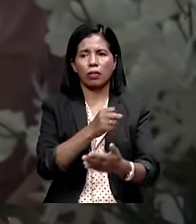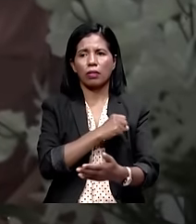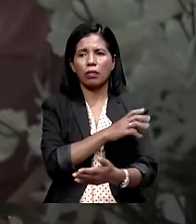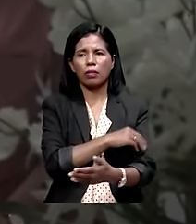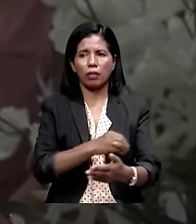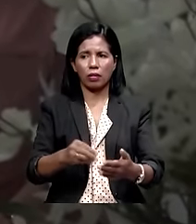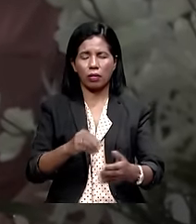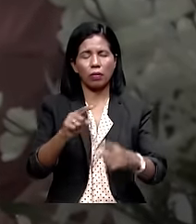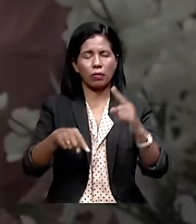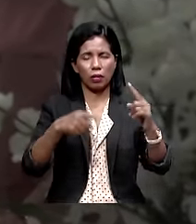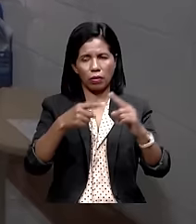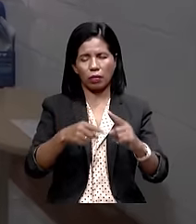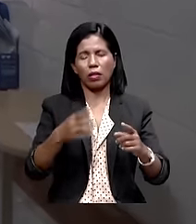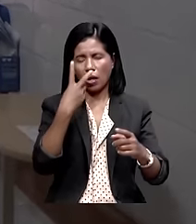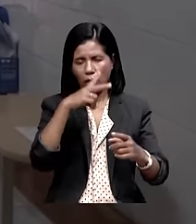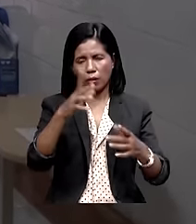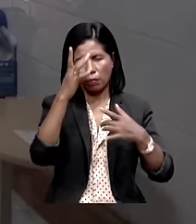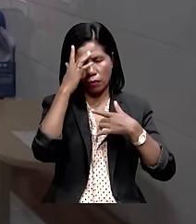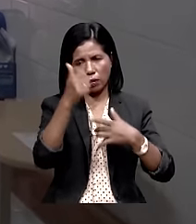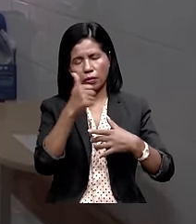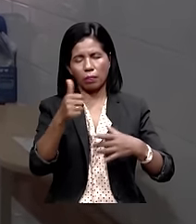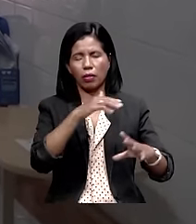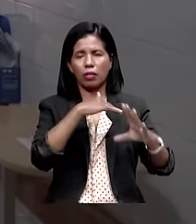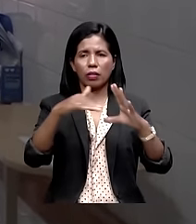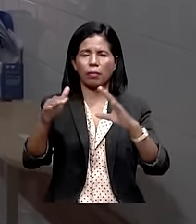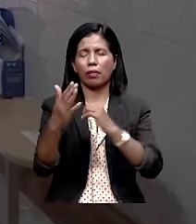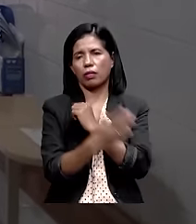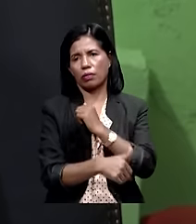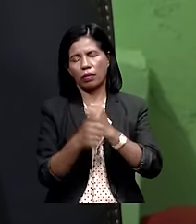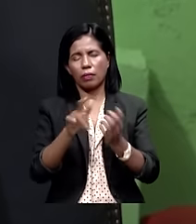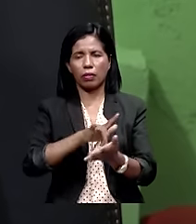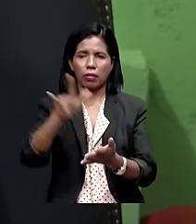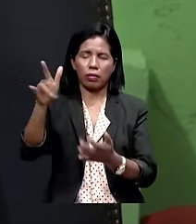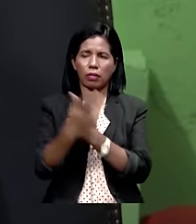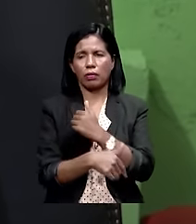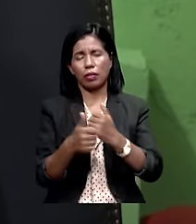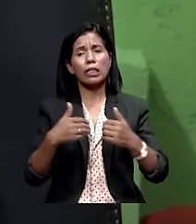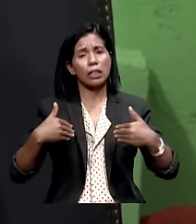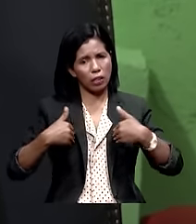kondisaun wen hira detekta tan moras ruma bele transfere para iliur senti kolen mai be